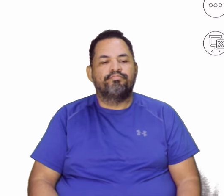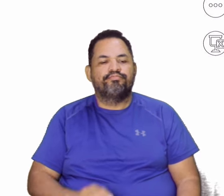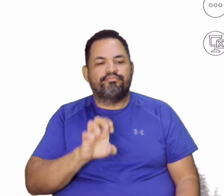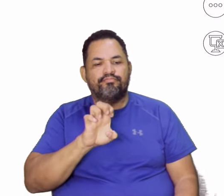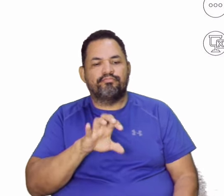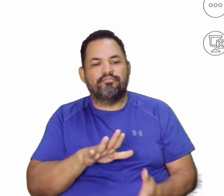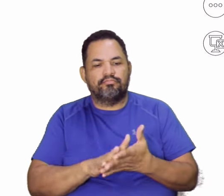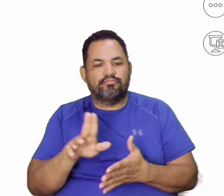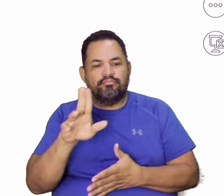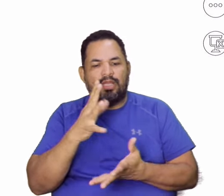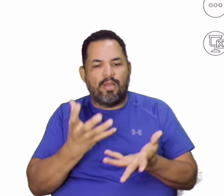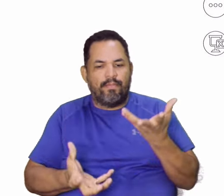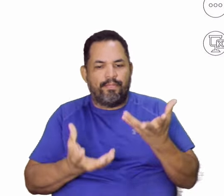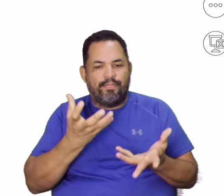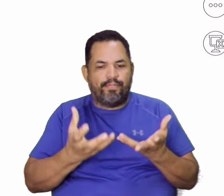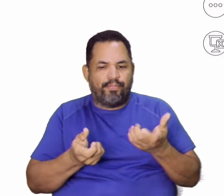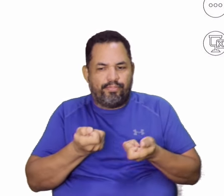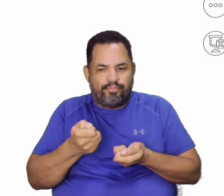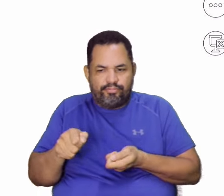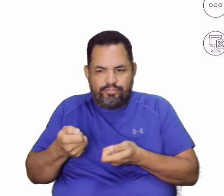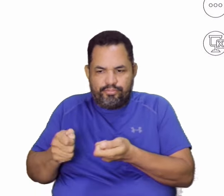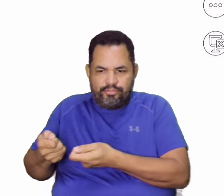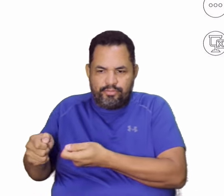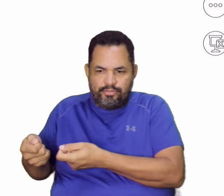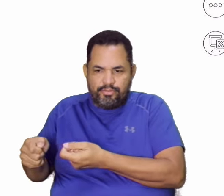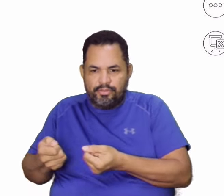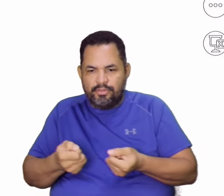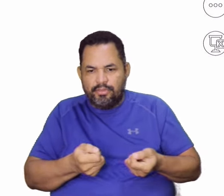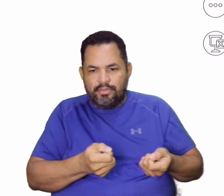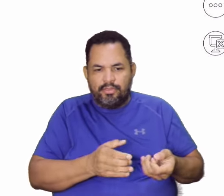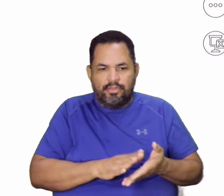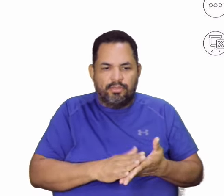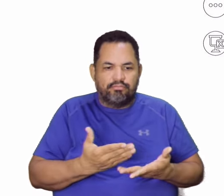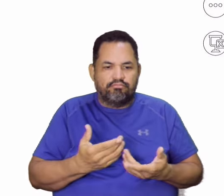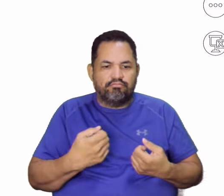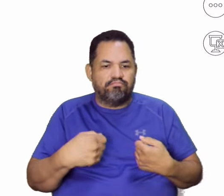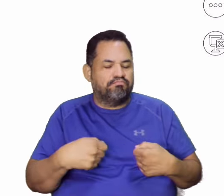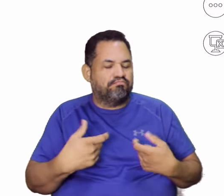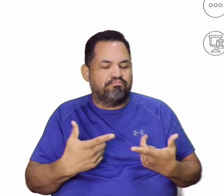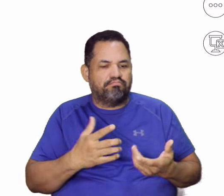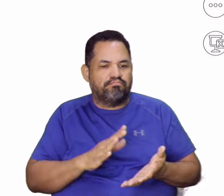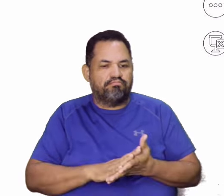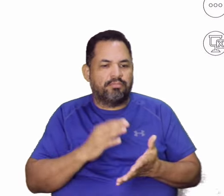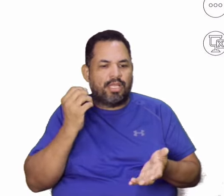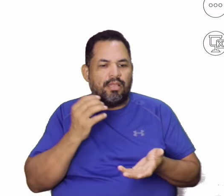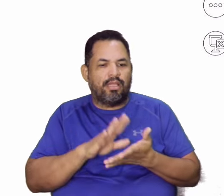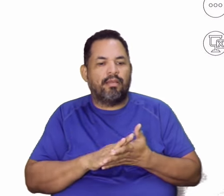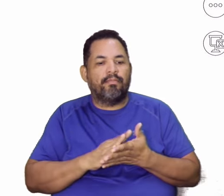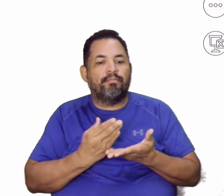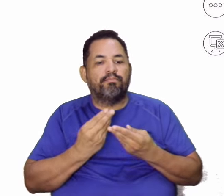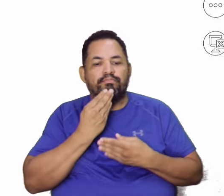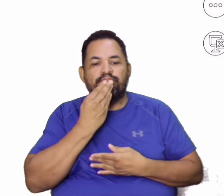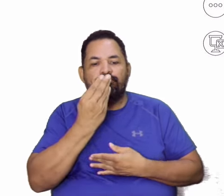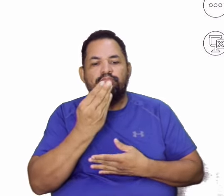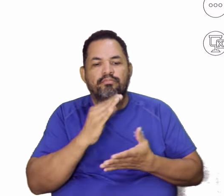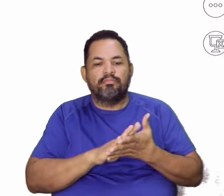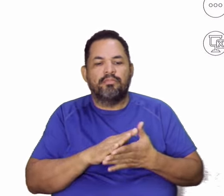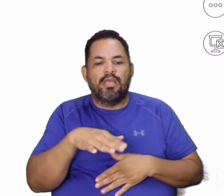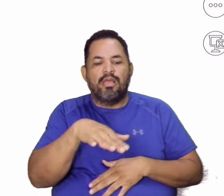e usar fogueiras ou churrasqueiras sem autorização nas áreas